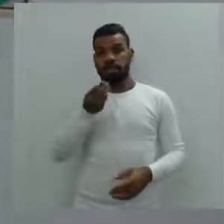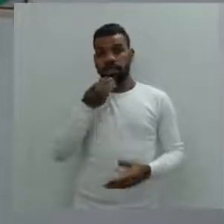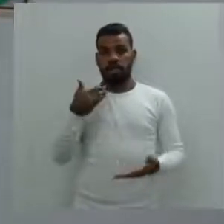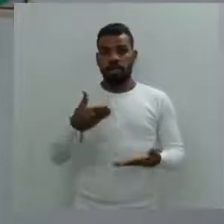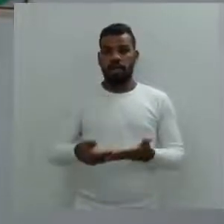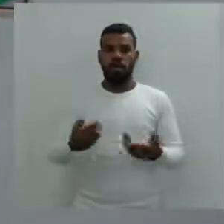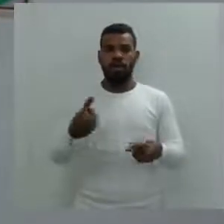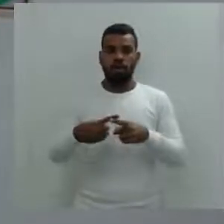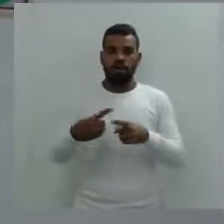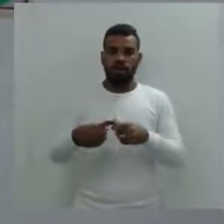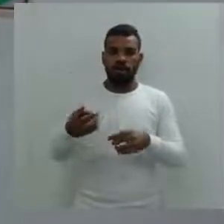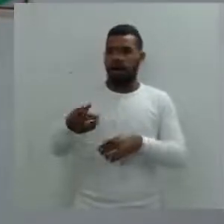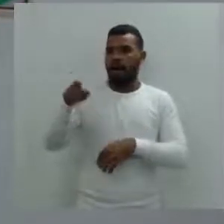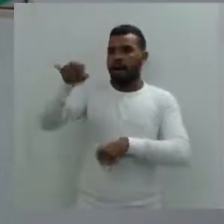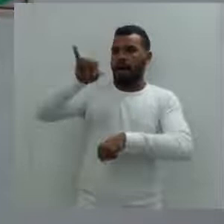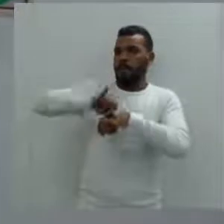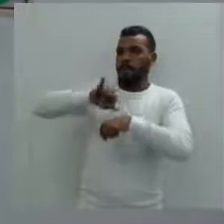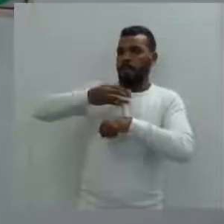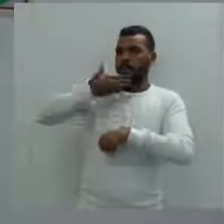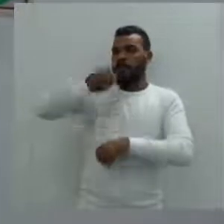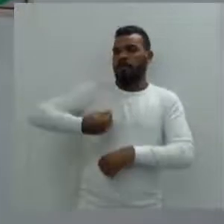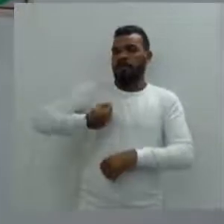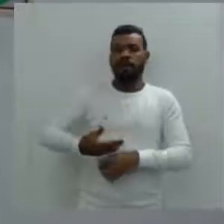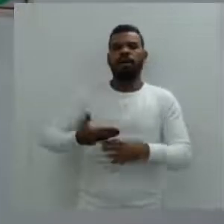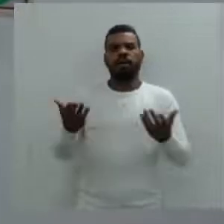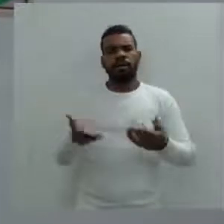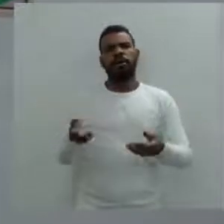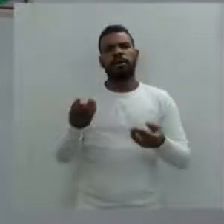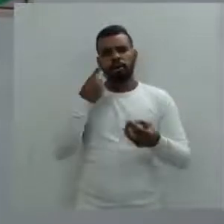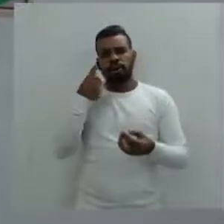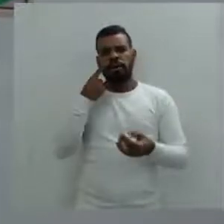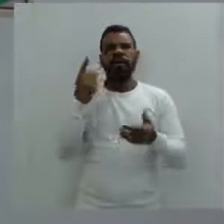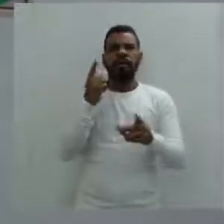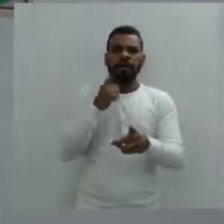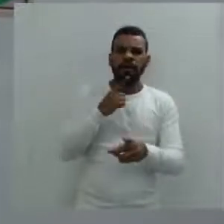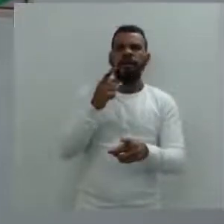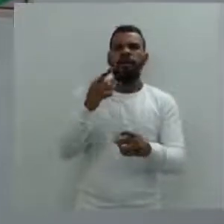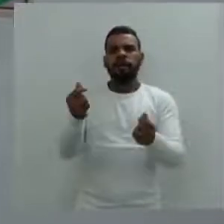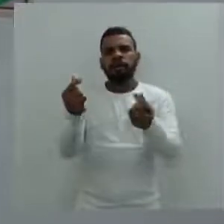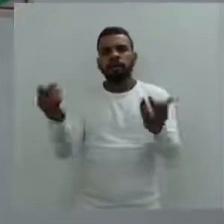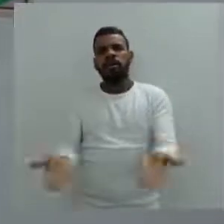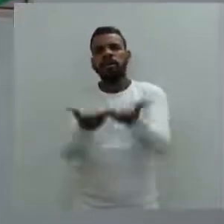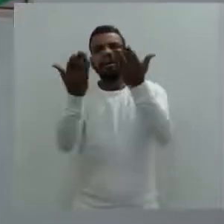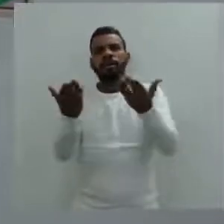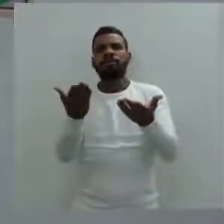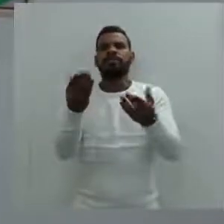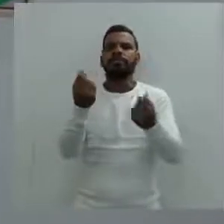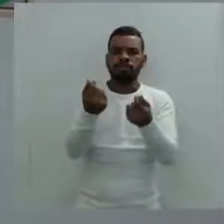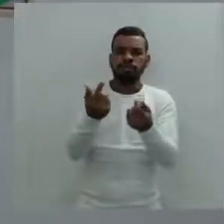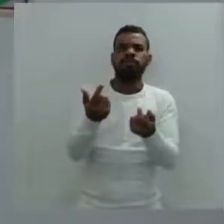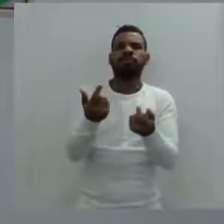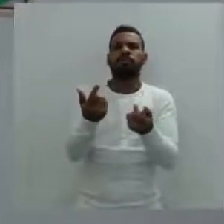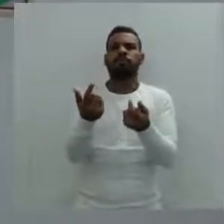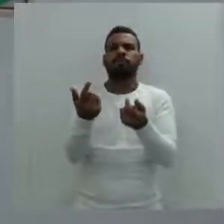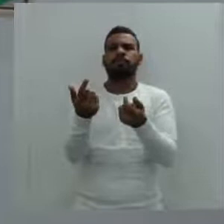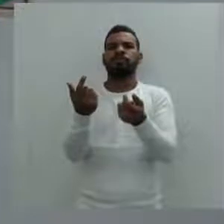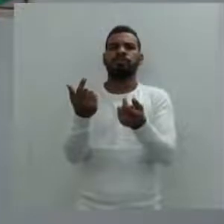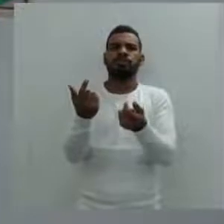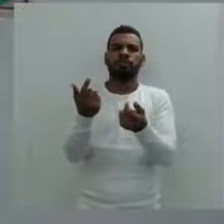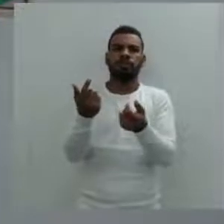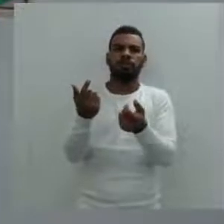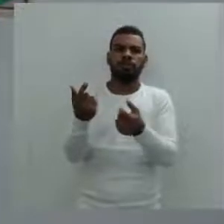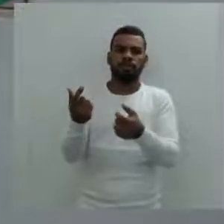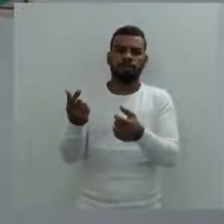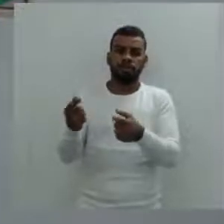porque na capital tem mais qualidade de vida. E a gente vê, né, os investimentos que tem numa capital, né, do que na